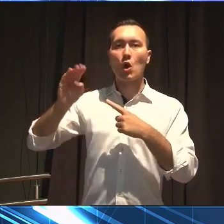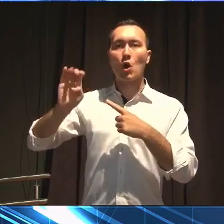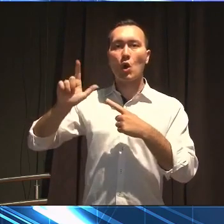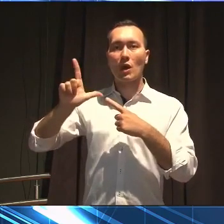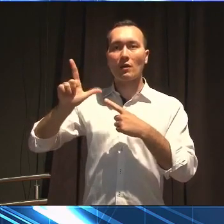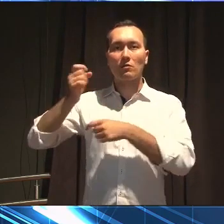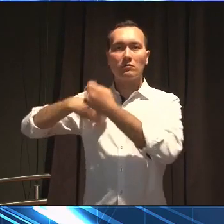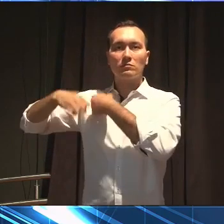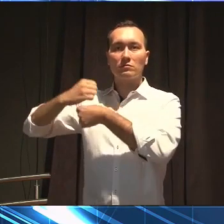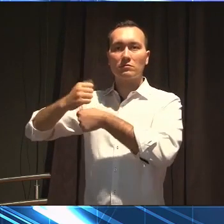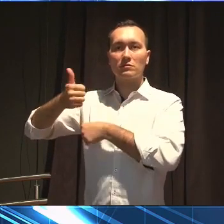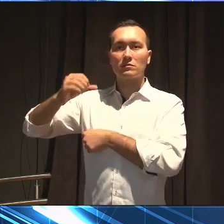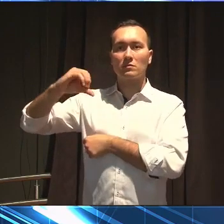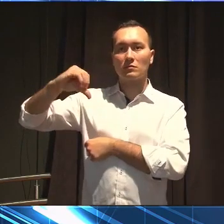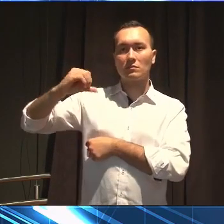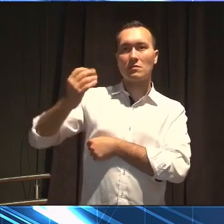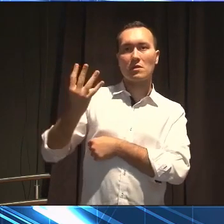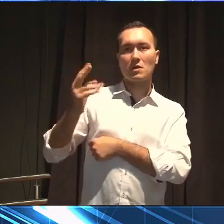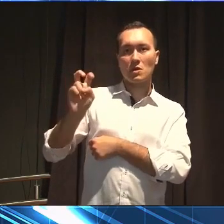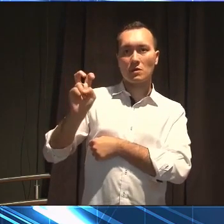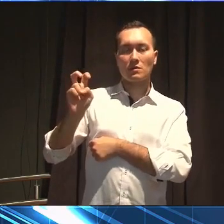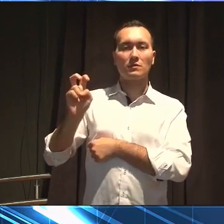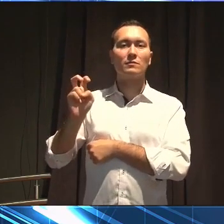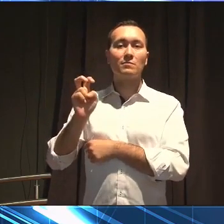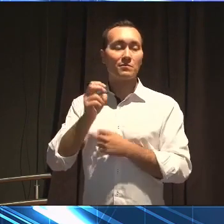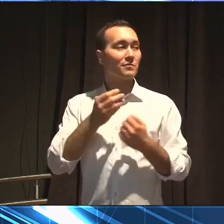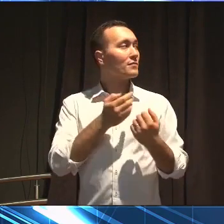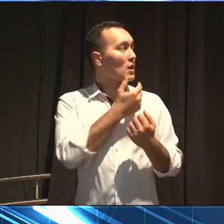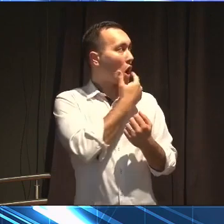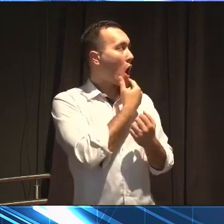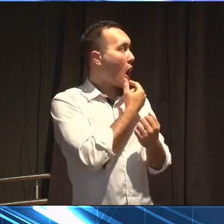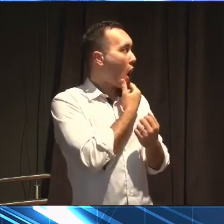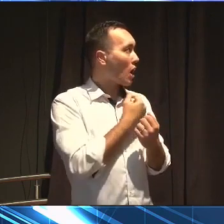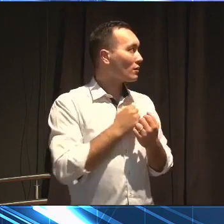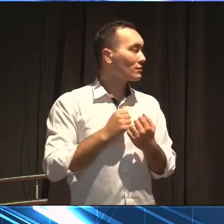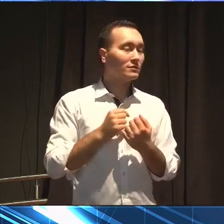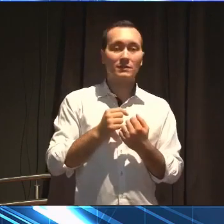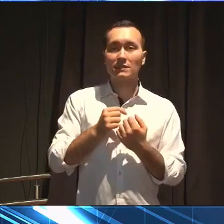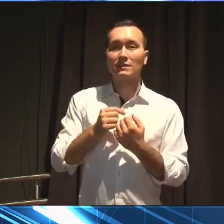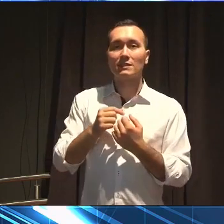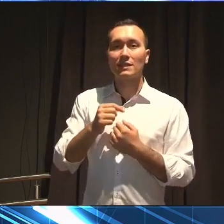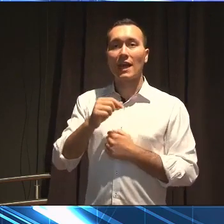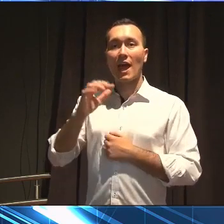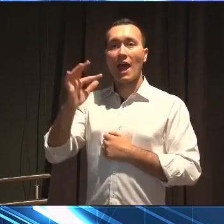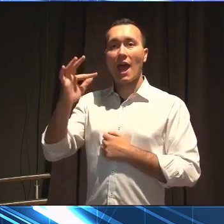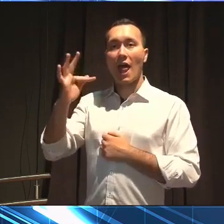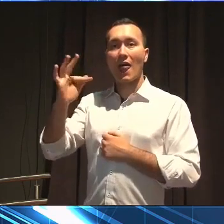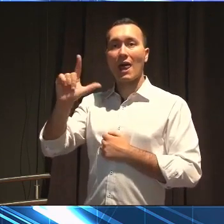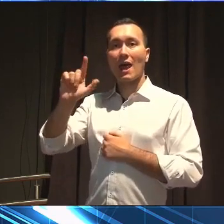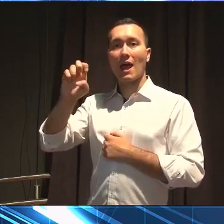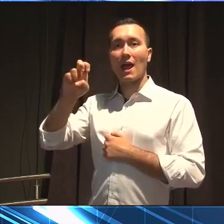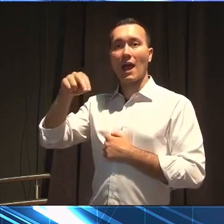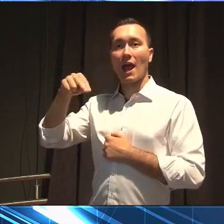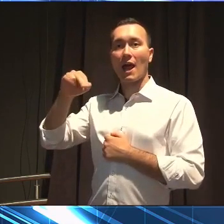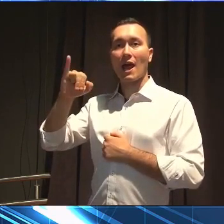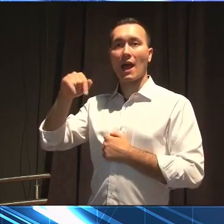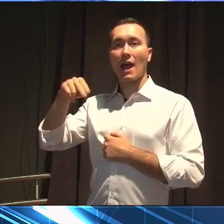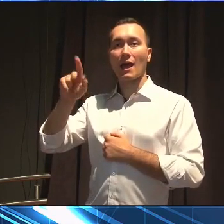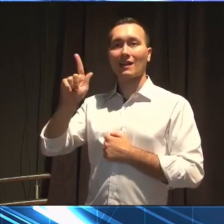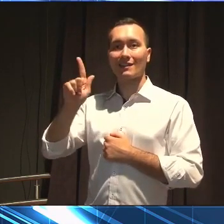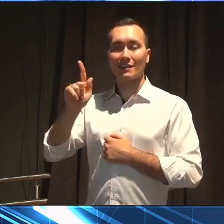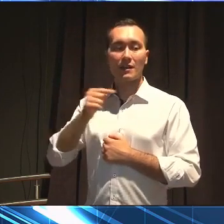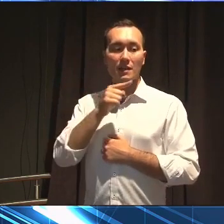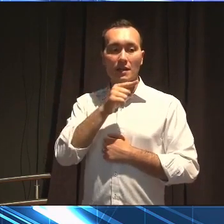mais do Fleming. O Fleming é o cara que descobriu, então, como curar,